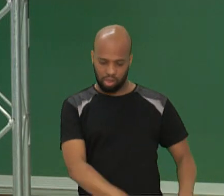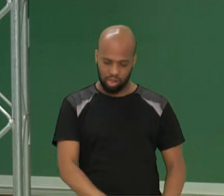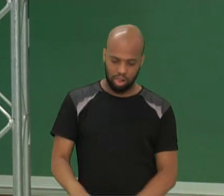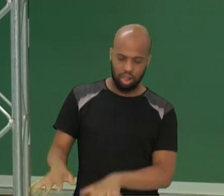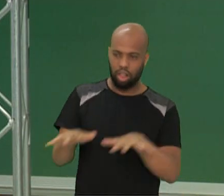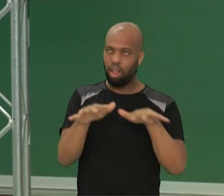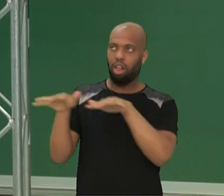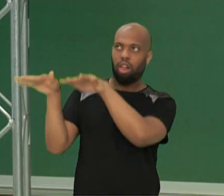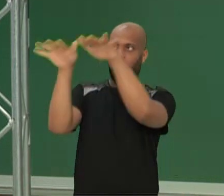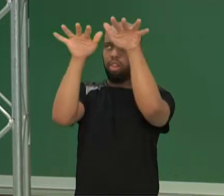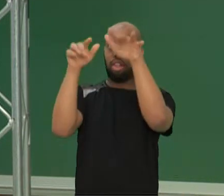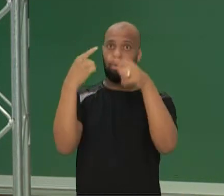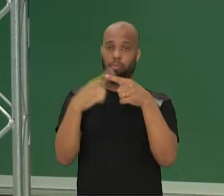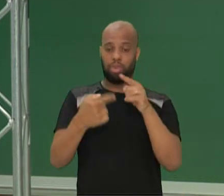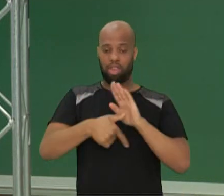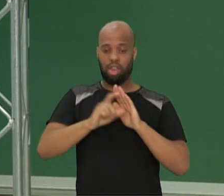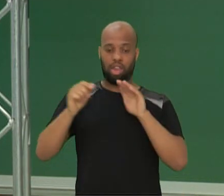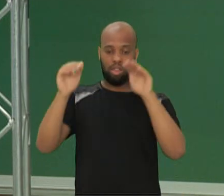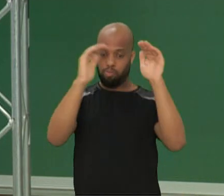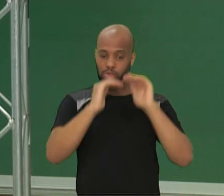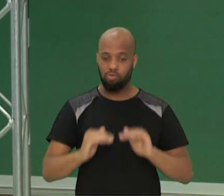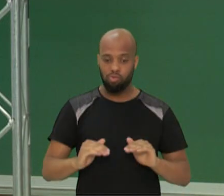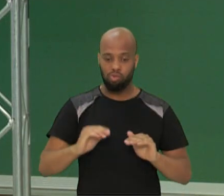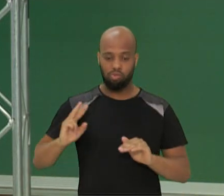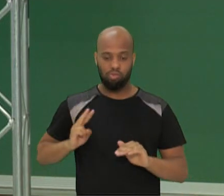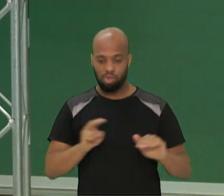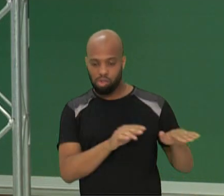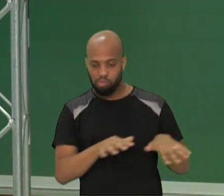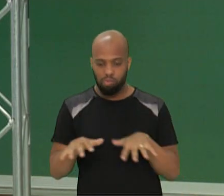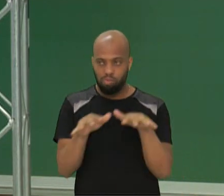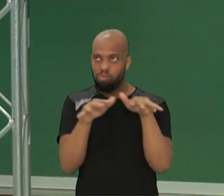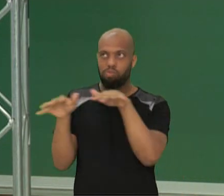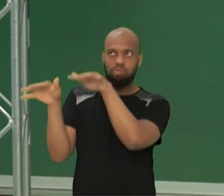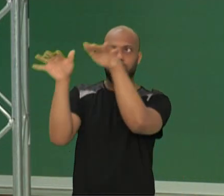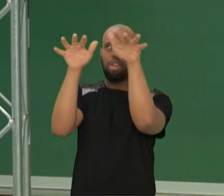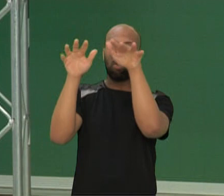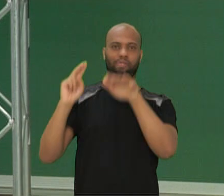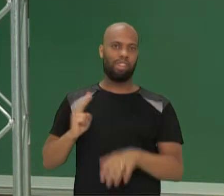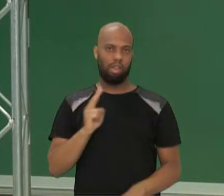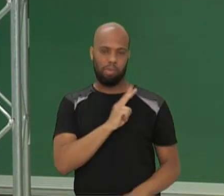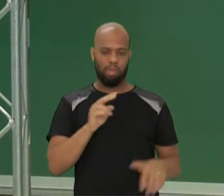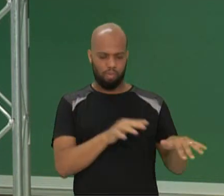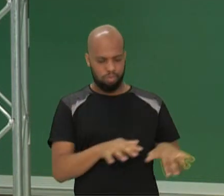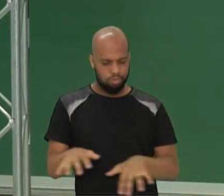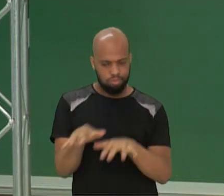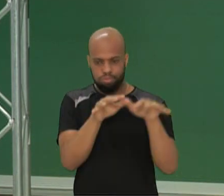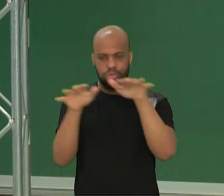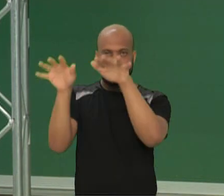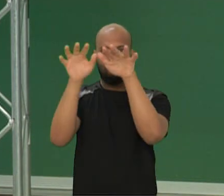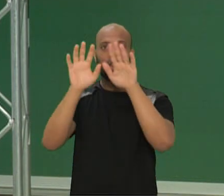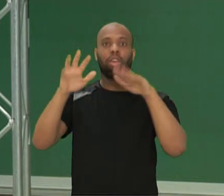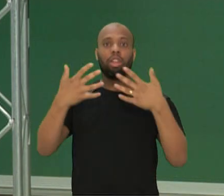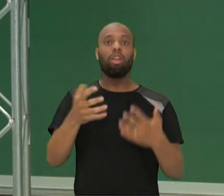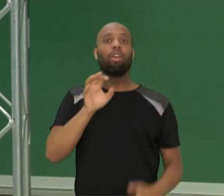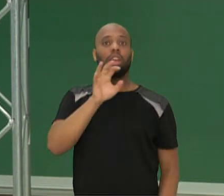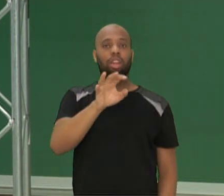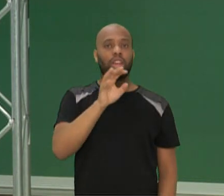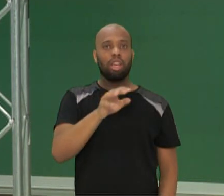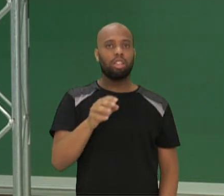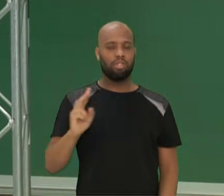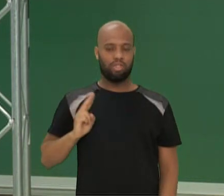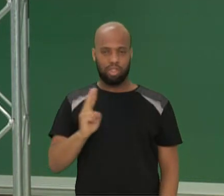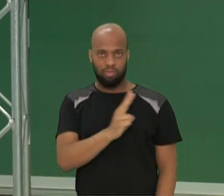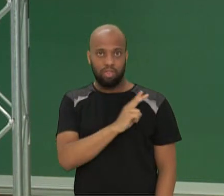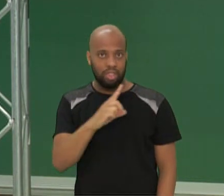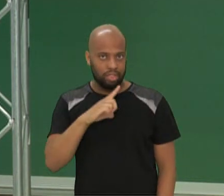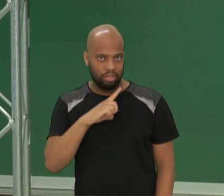das profundezas do oceano para as águas mais superiores, para as águas mais superficiais. E esses